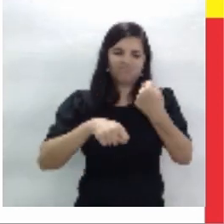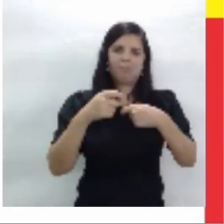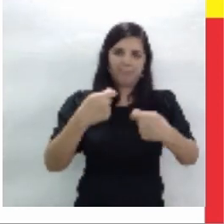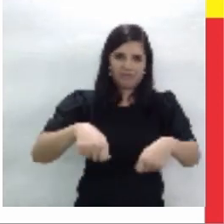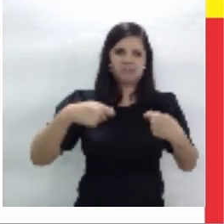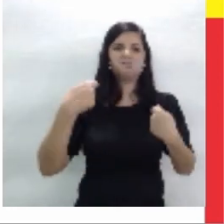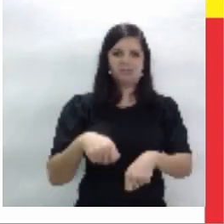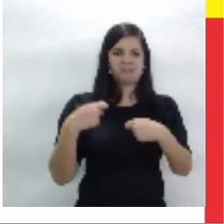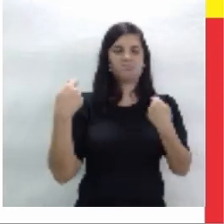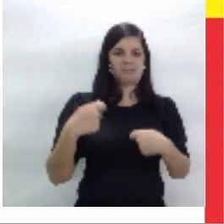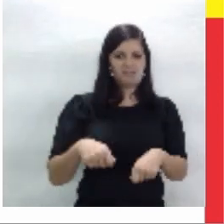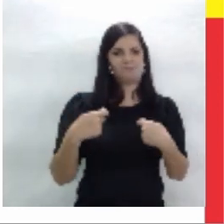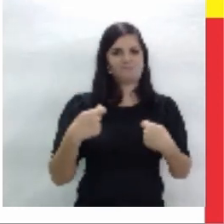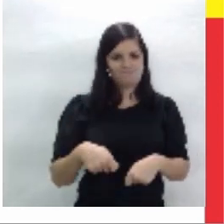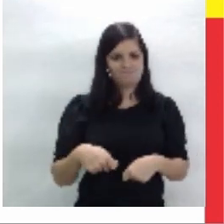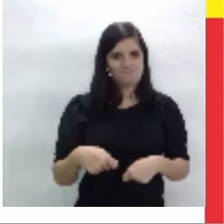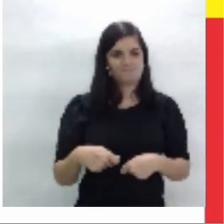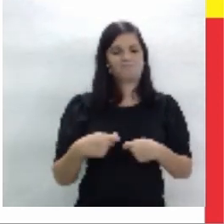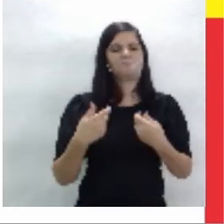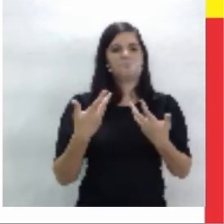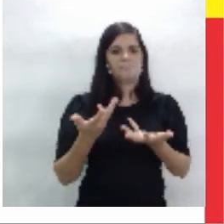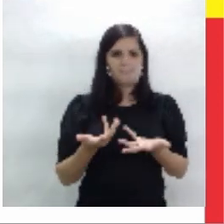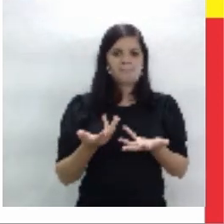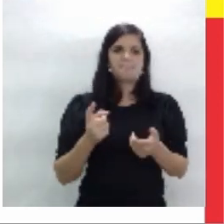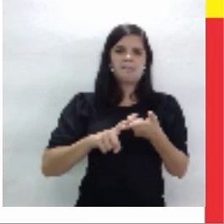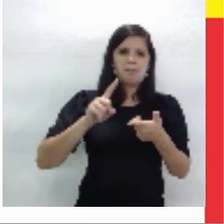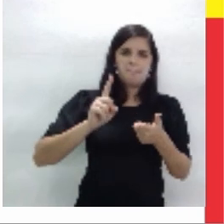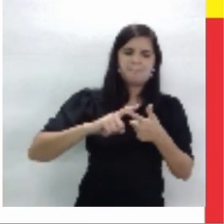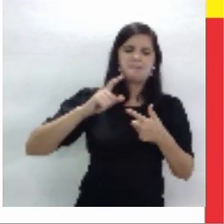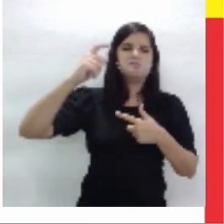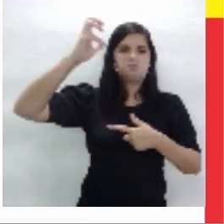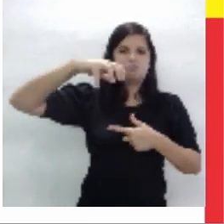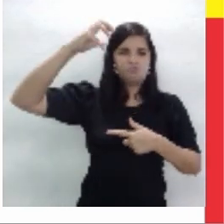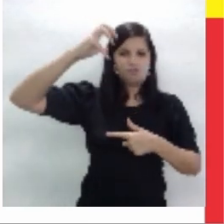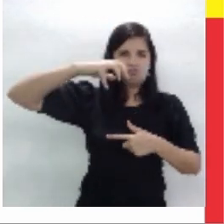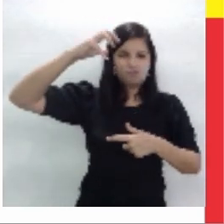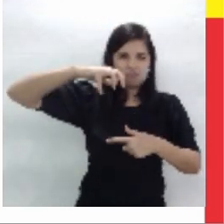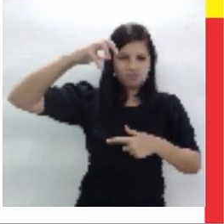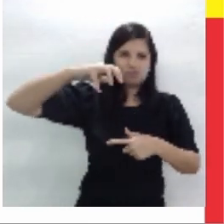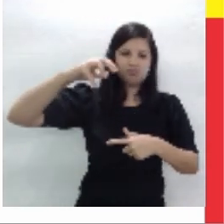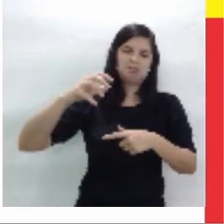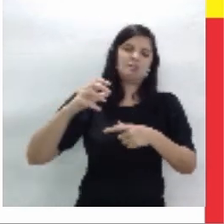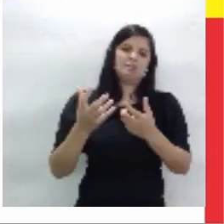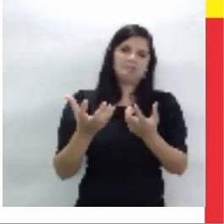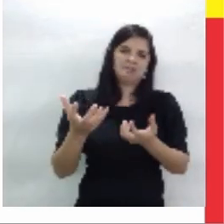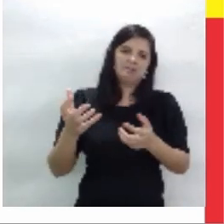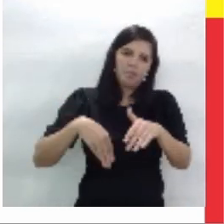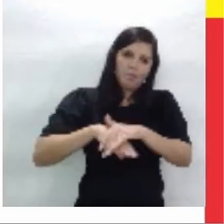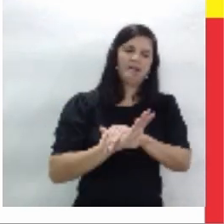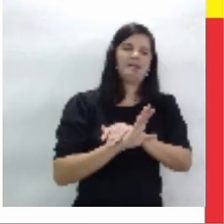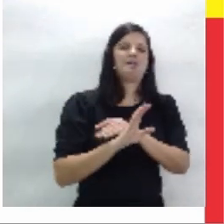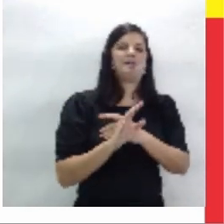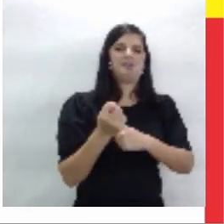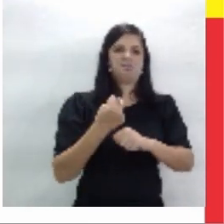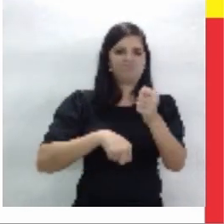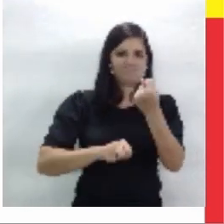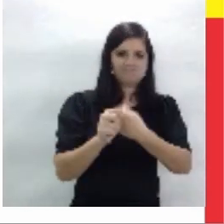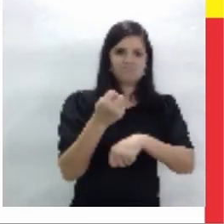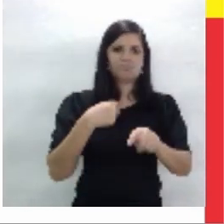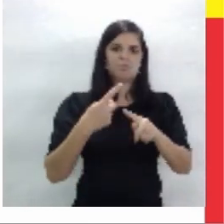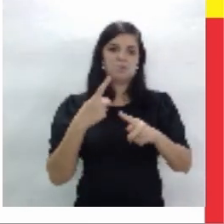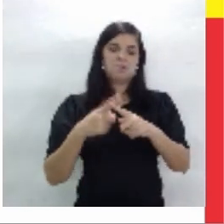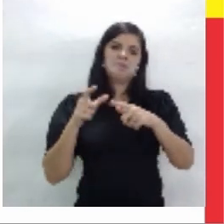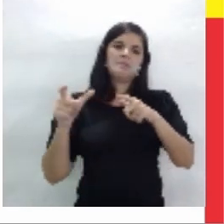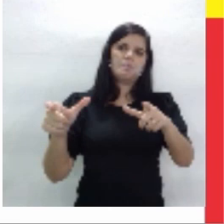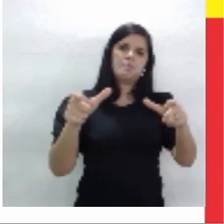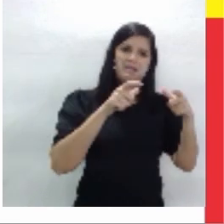o máximo e precisam aí captar o máximo de água possível. Até porque muitas vezes esses